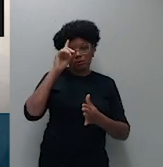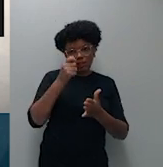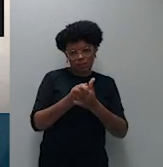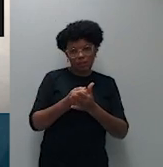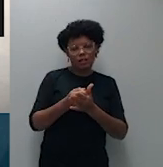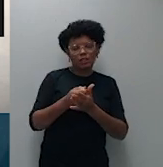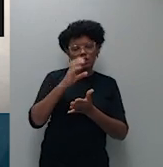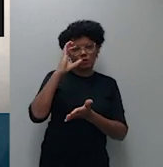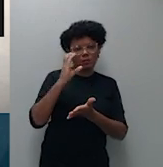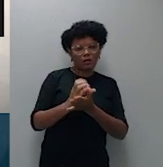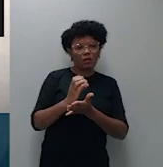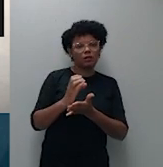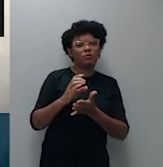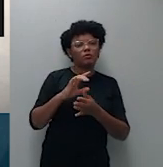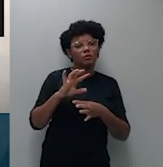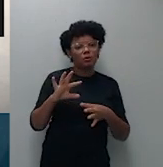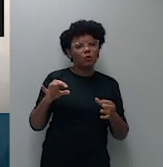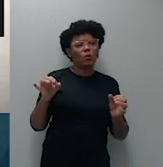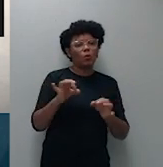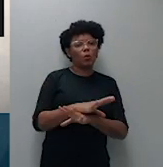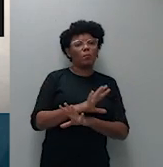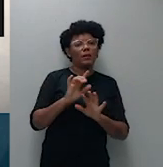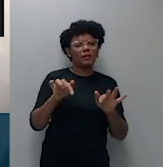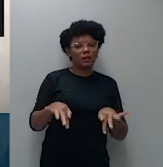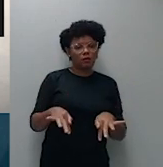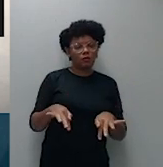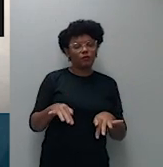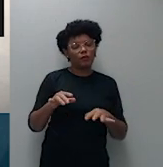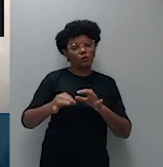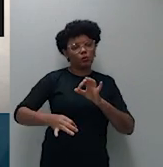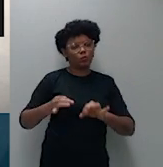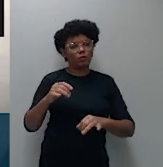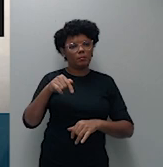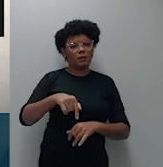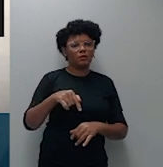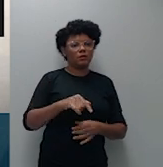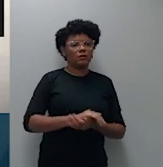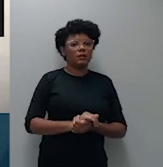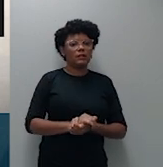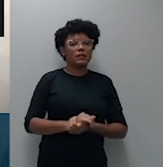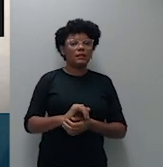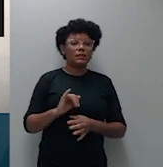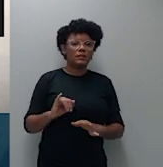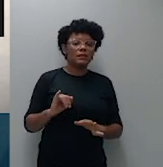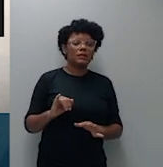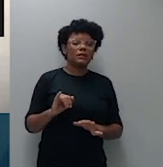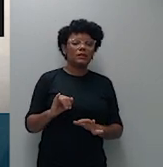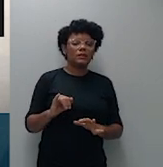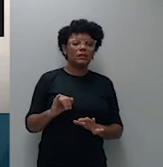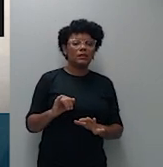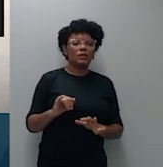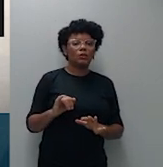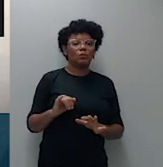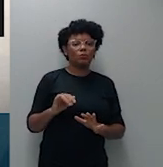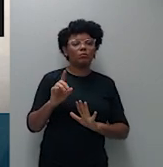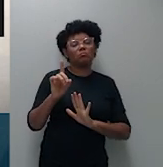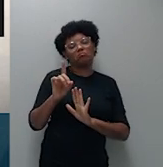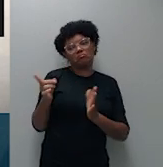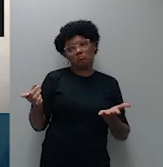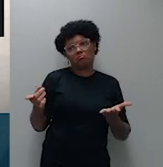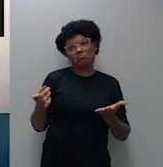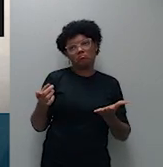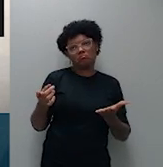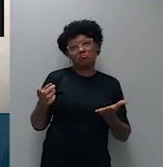Até nós deveríamos completar o julgamento aqui mas assinar o por um dever de